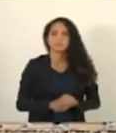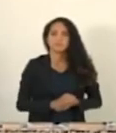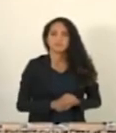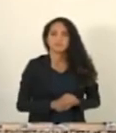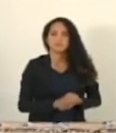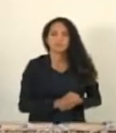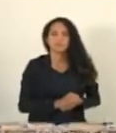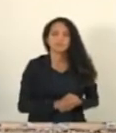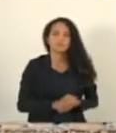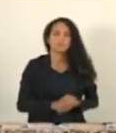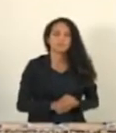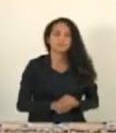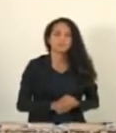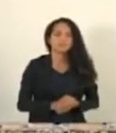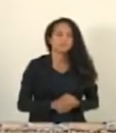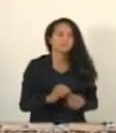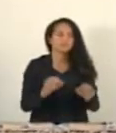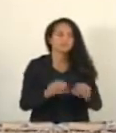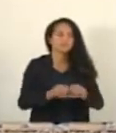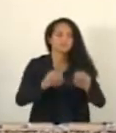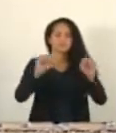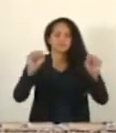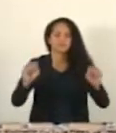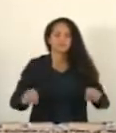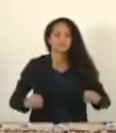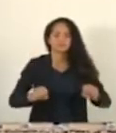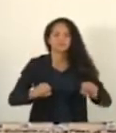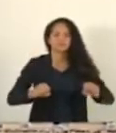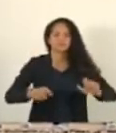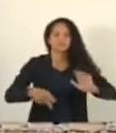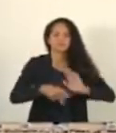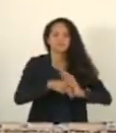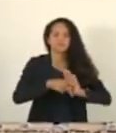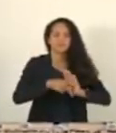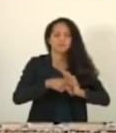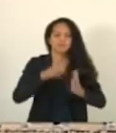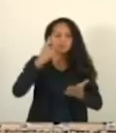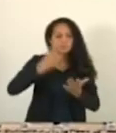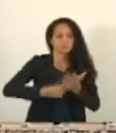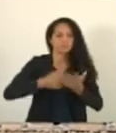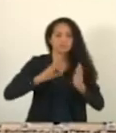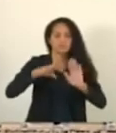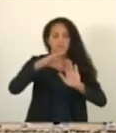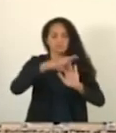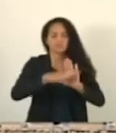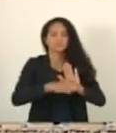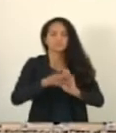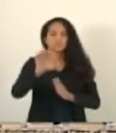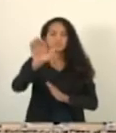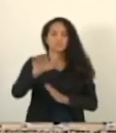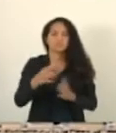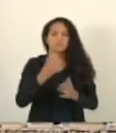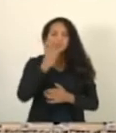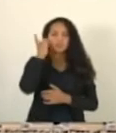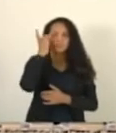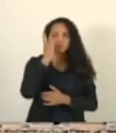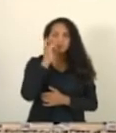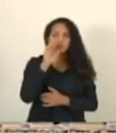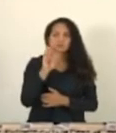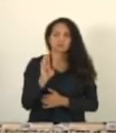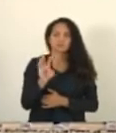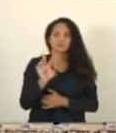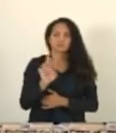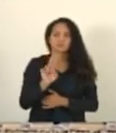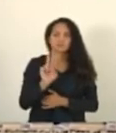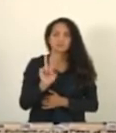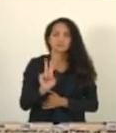Hoje, pelo sistema de alternância, passamos ao deputado Bruno Lamas. Se não